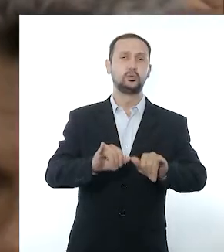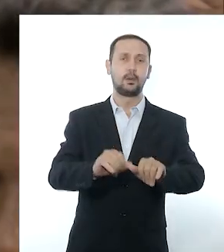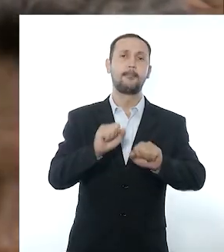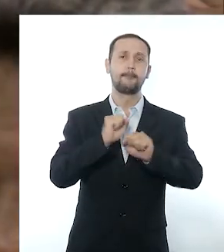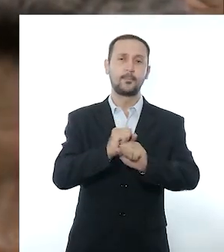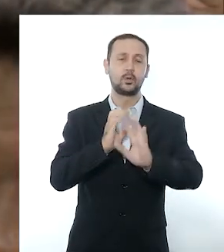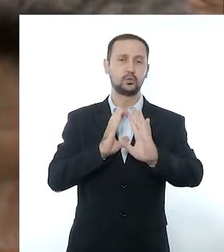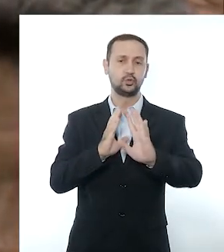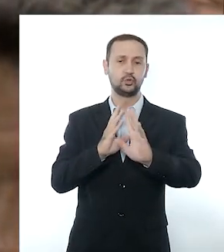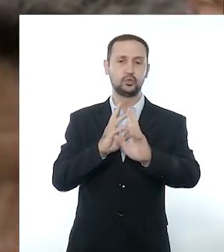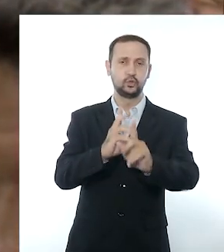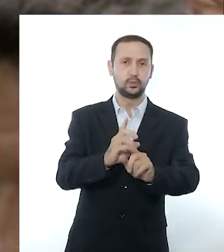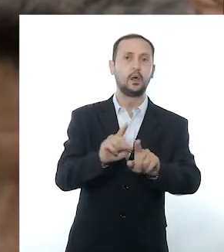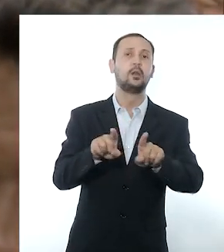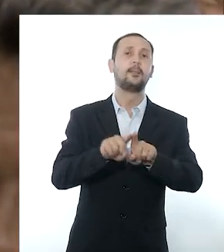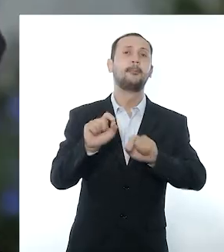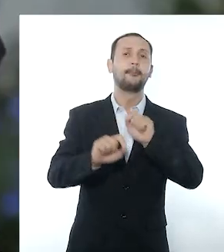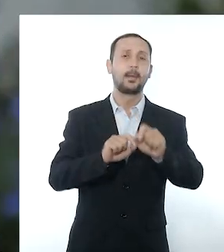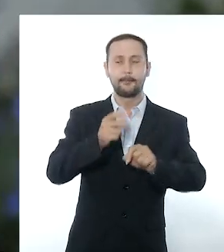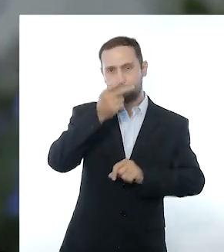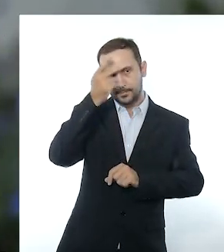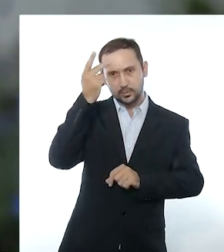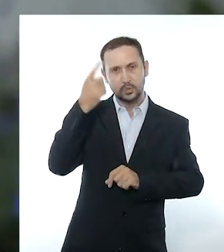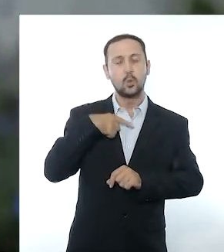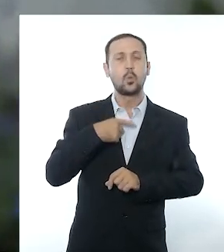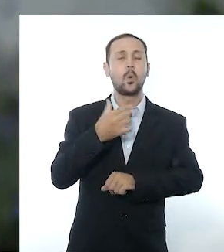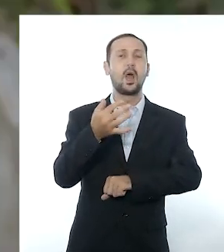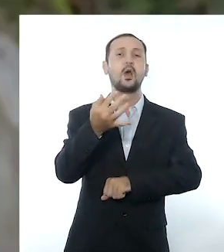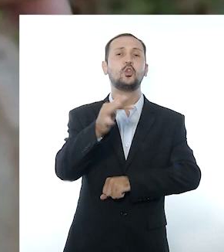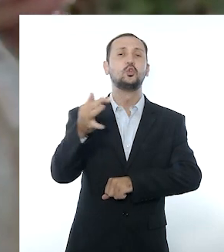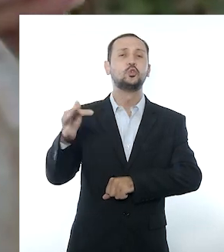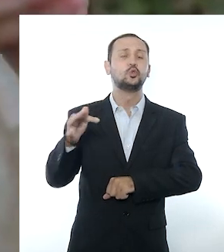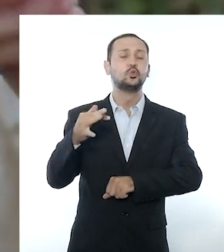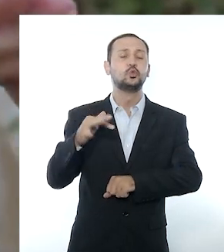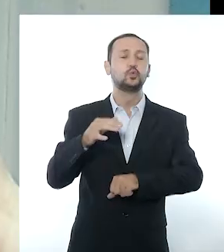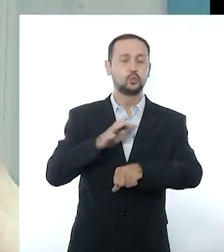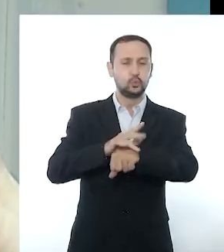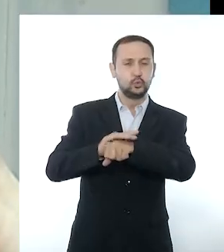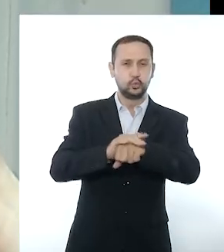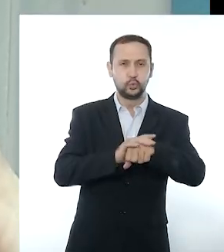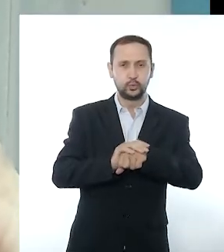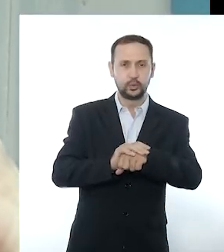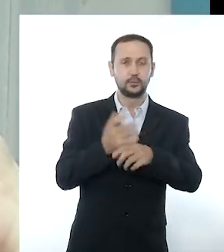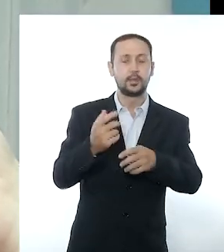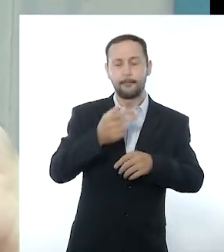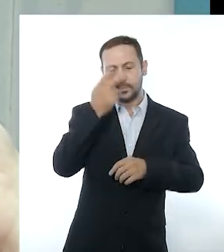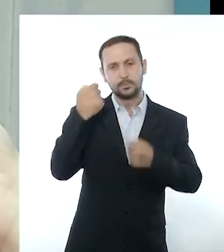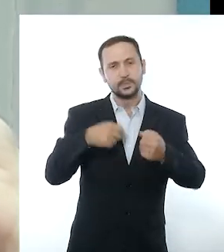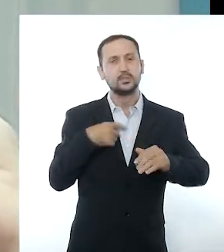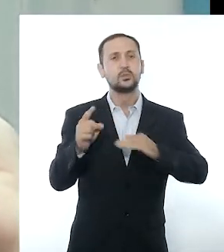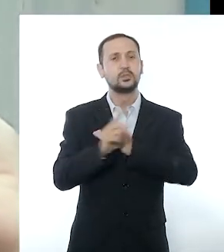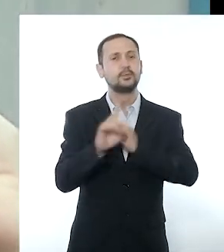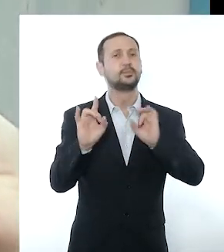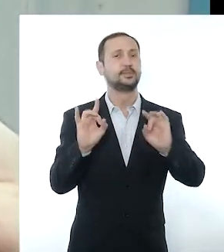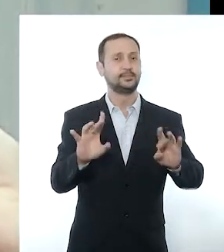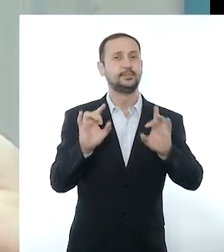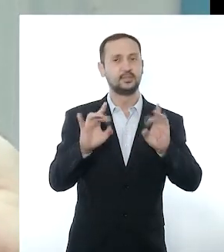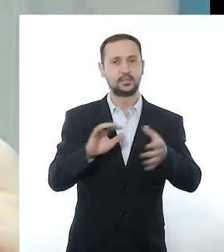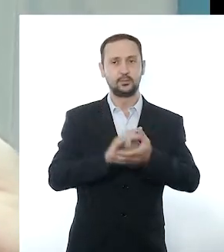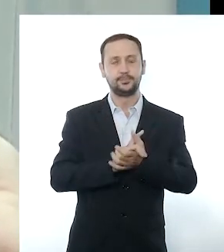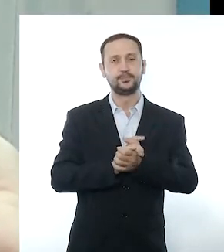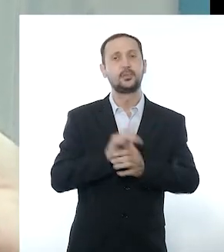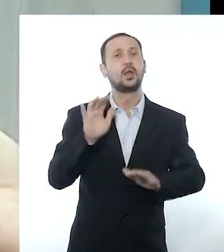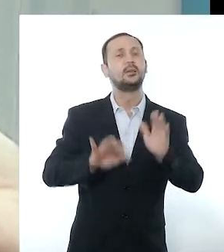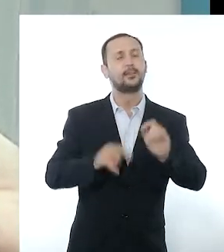supermercados poderá ser menor também a pessoas com fibromialgia. São pessoas, na verdade, que precisam de um atendimento especial,